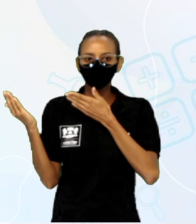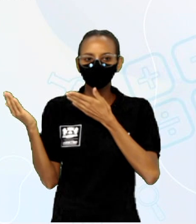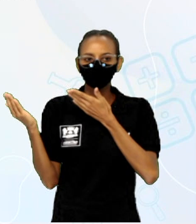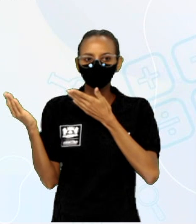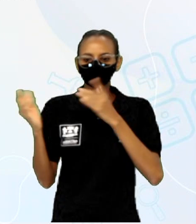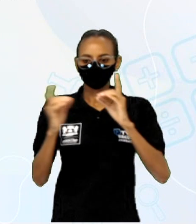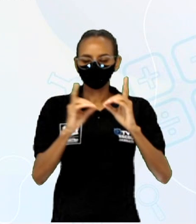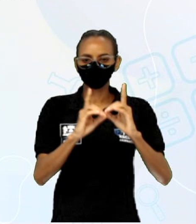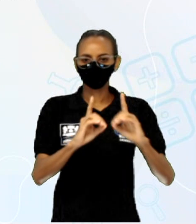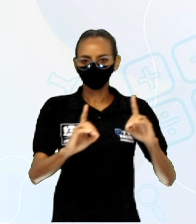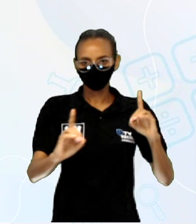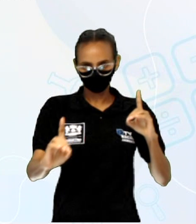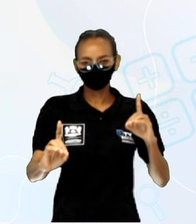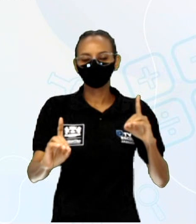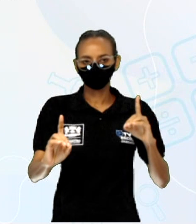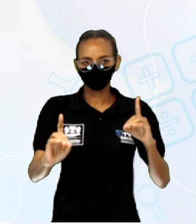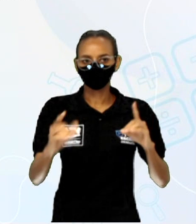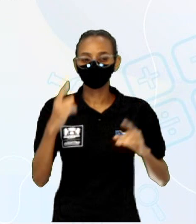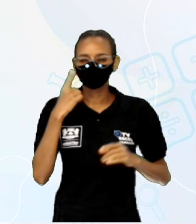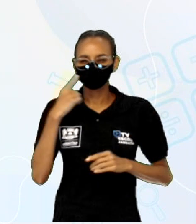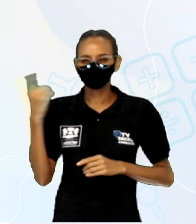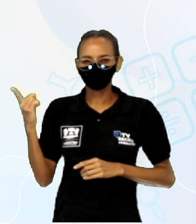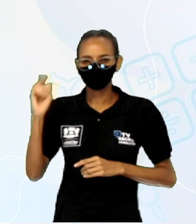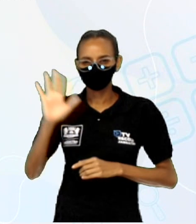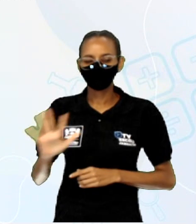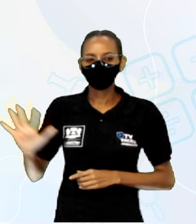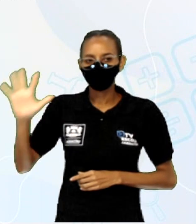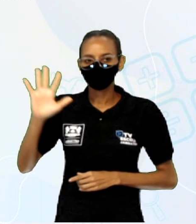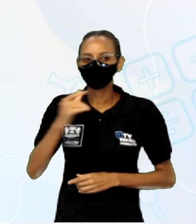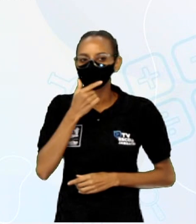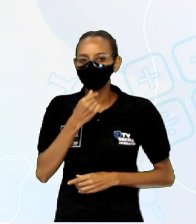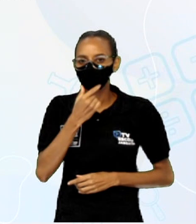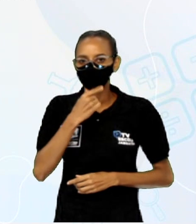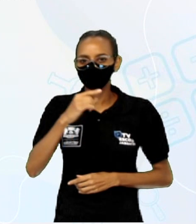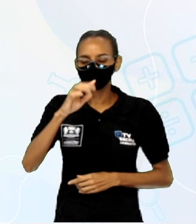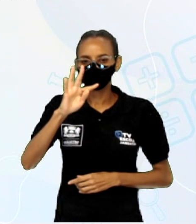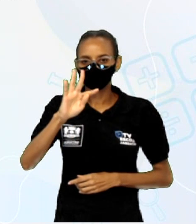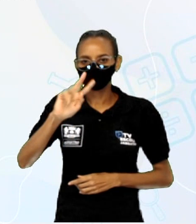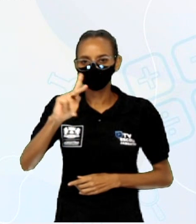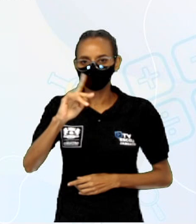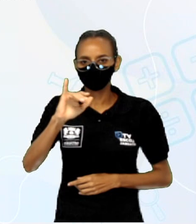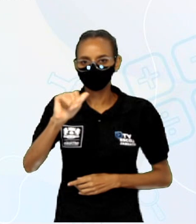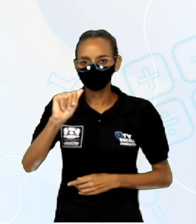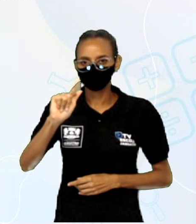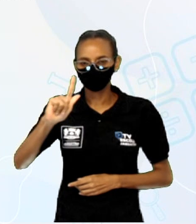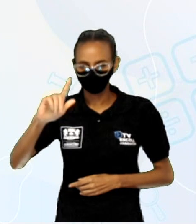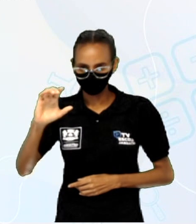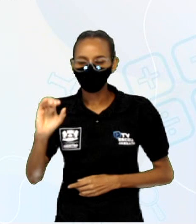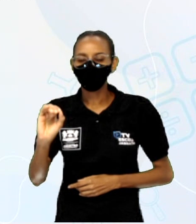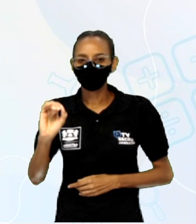Essa imagem que está aí é de Thiago Braz. Essa imagem foi quando ele bateu o recorde